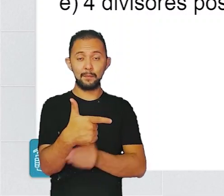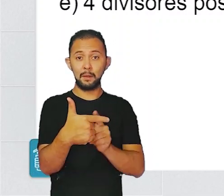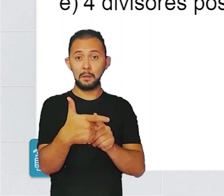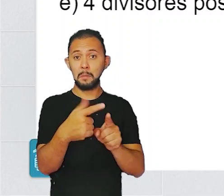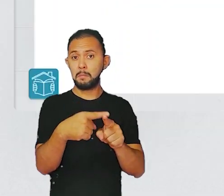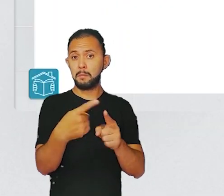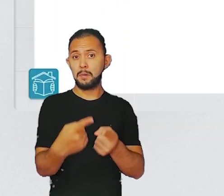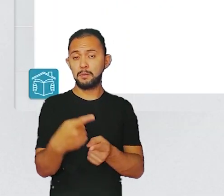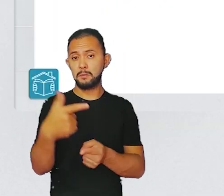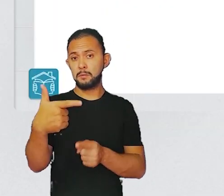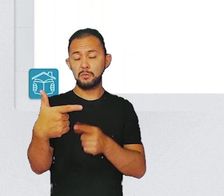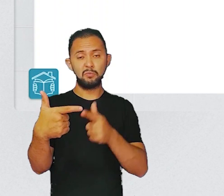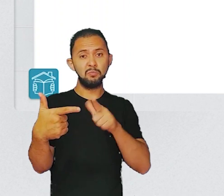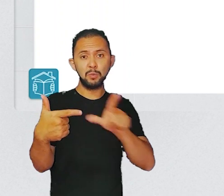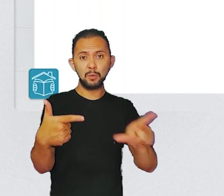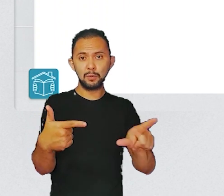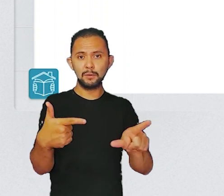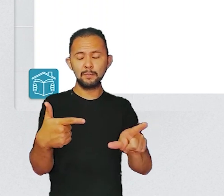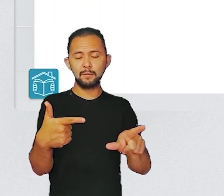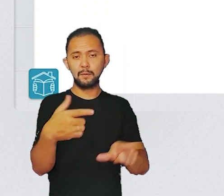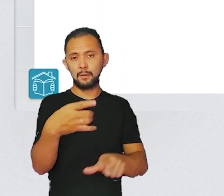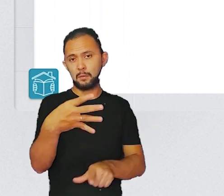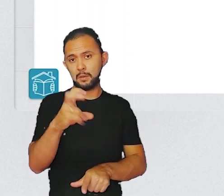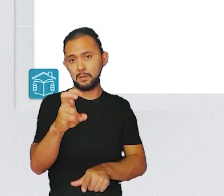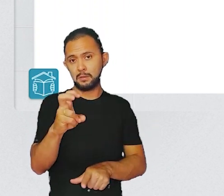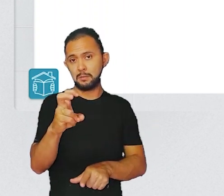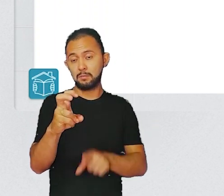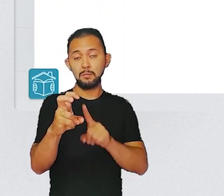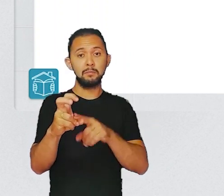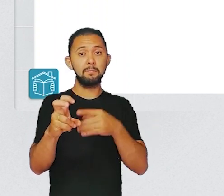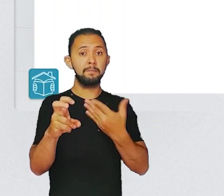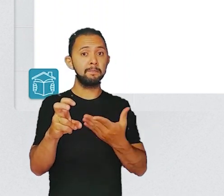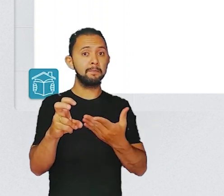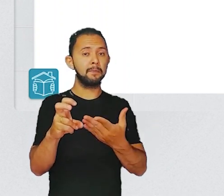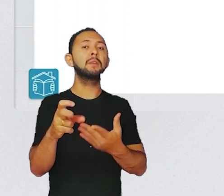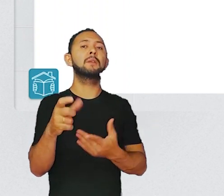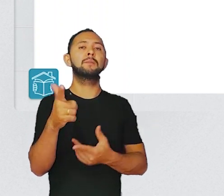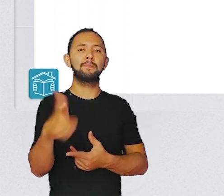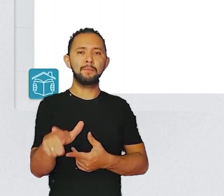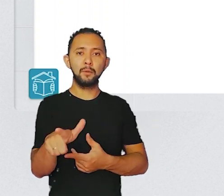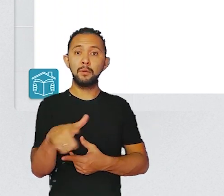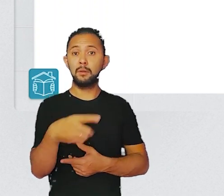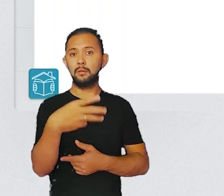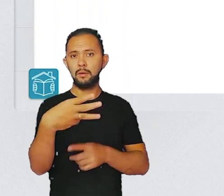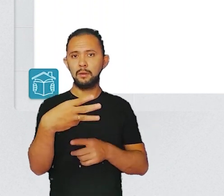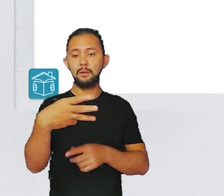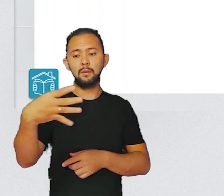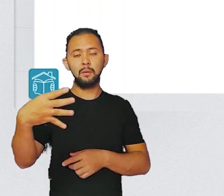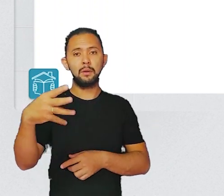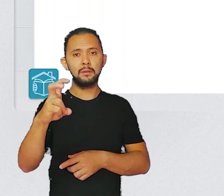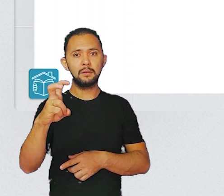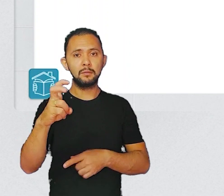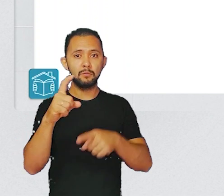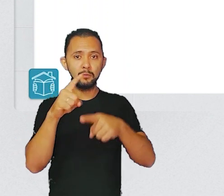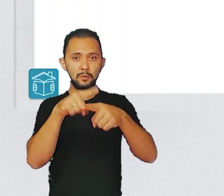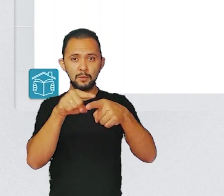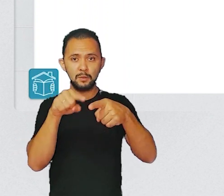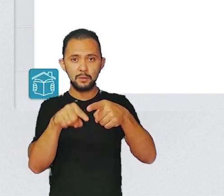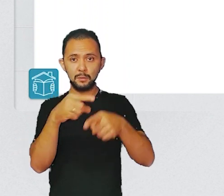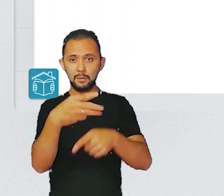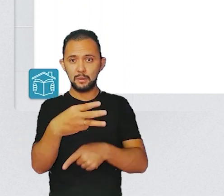o 2 não vai dividir o 45. Quem é que começa dividindo o 45? O 3. 45 dividido por 3,